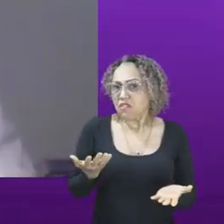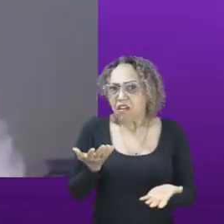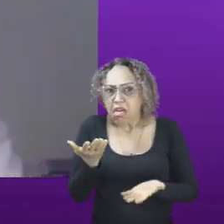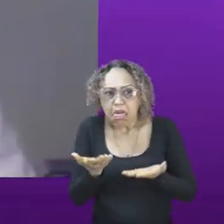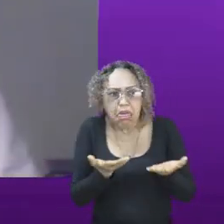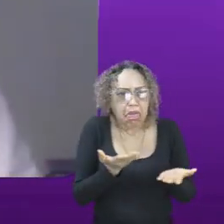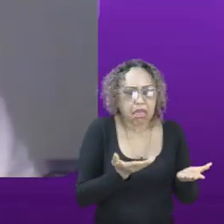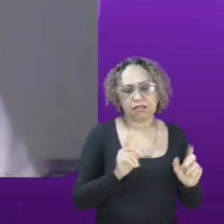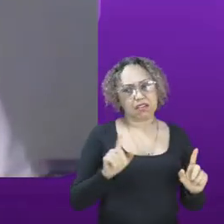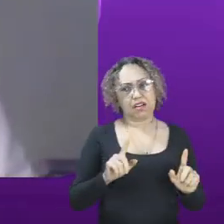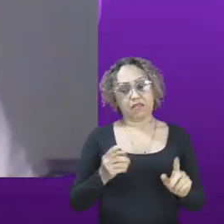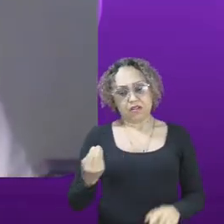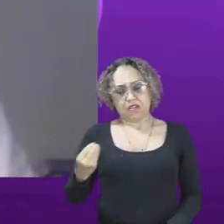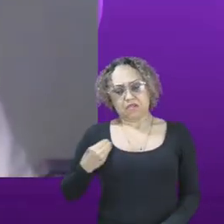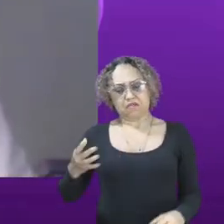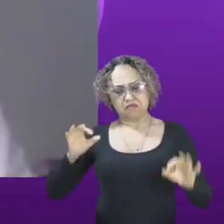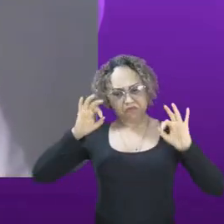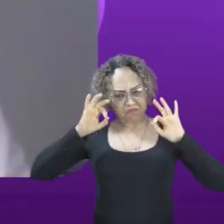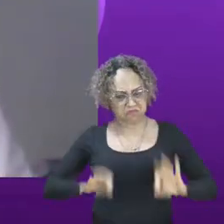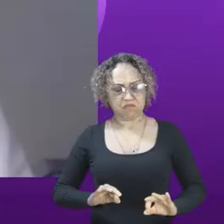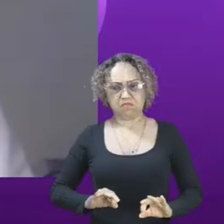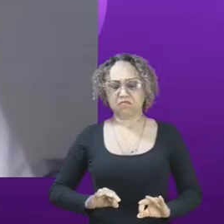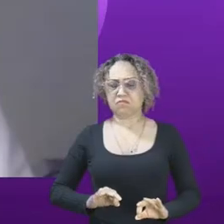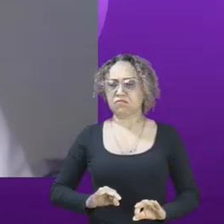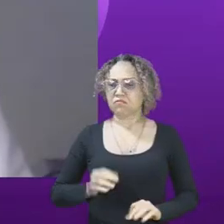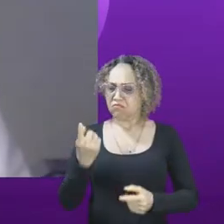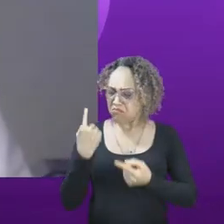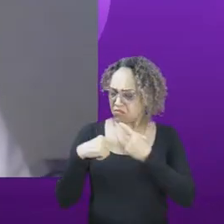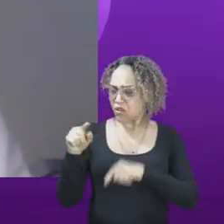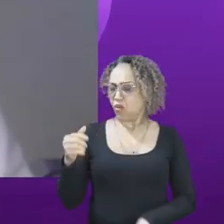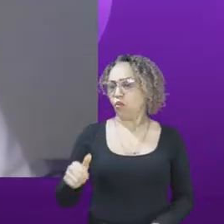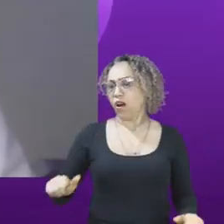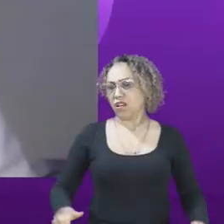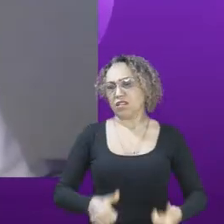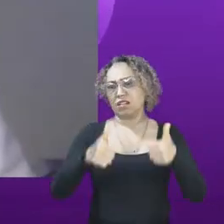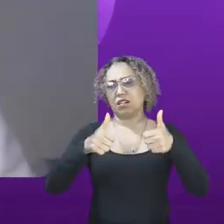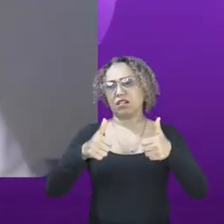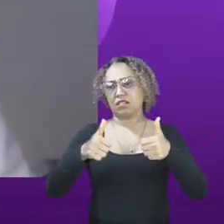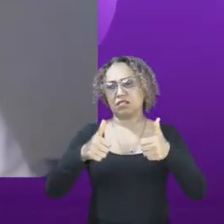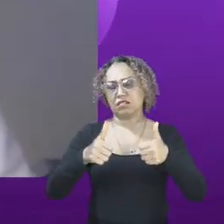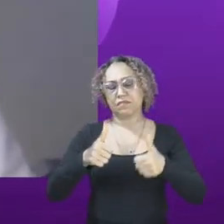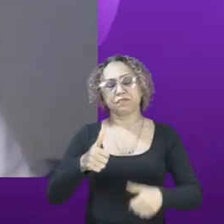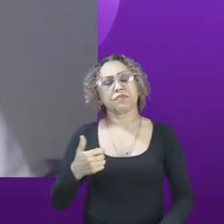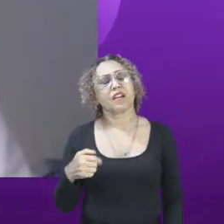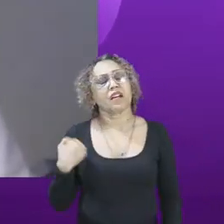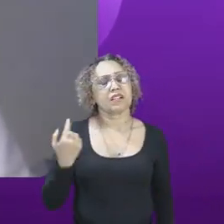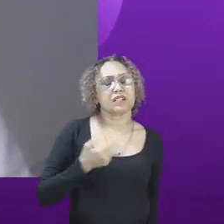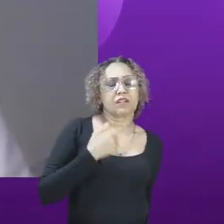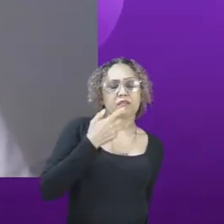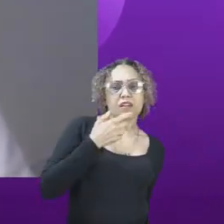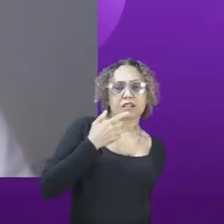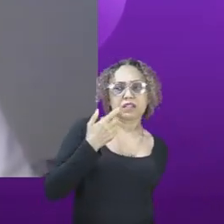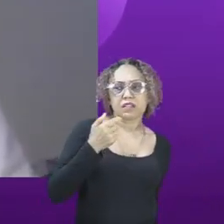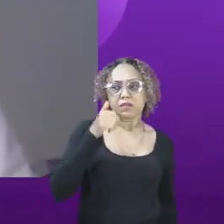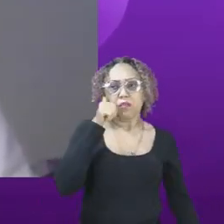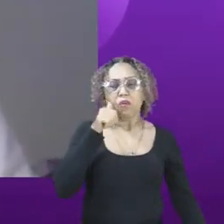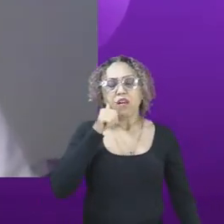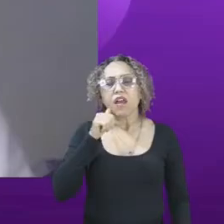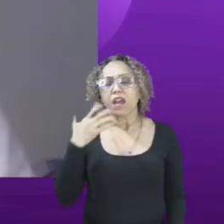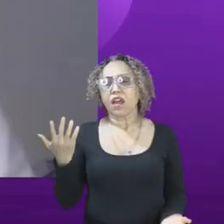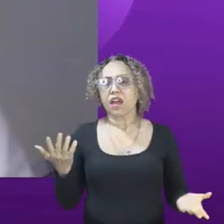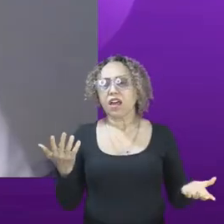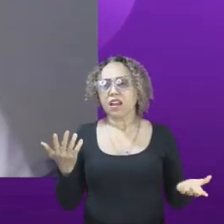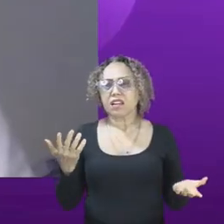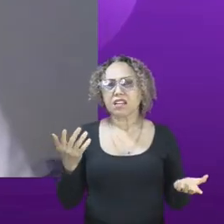sobrevivendo. E isso, gente, é muito importante, que quando a gente está falando de mulheres negras, sempre vem aquelas categorias assim, né?